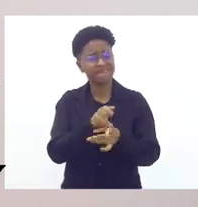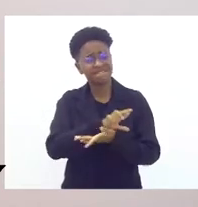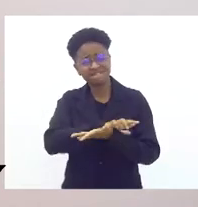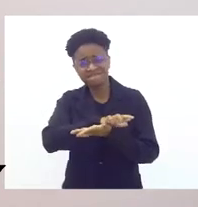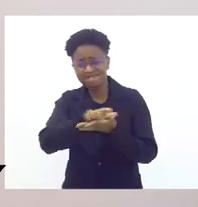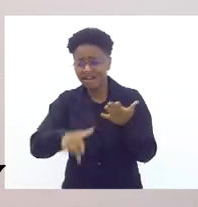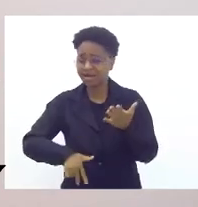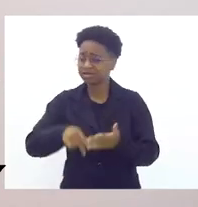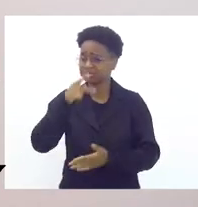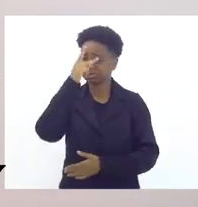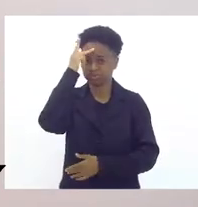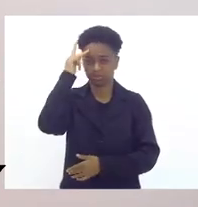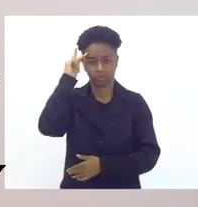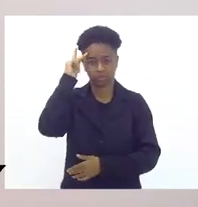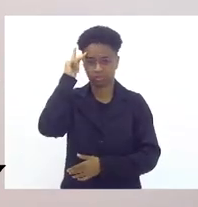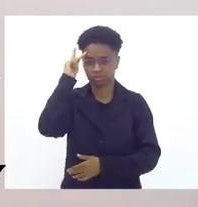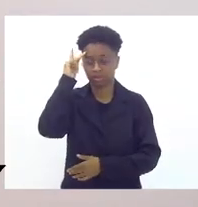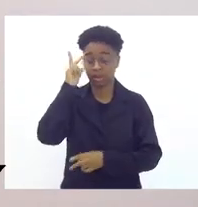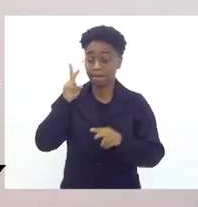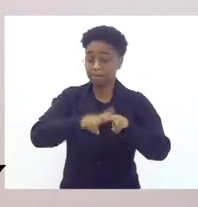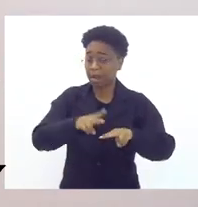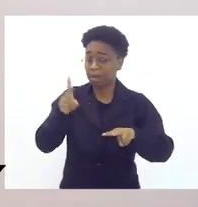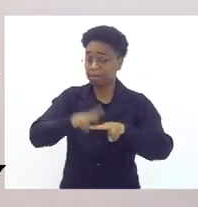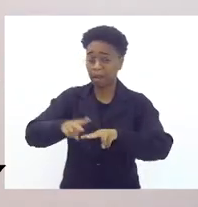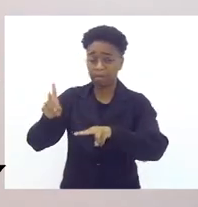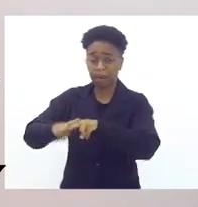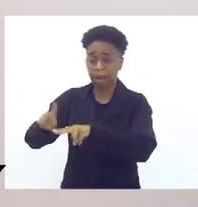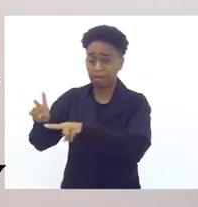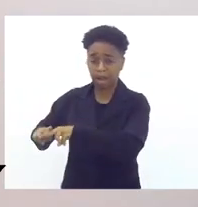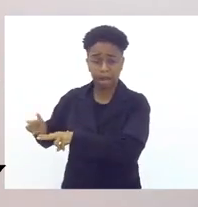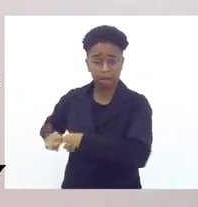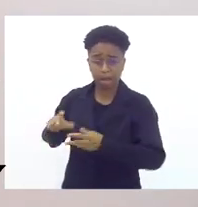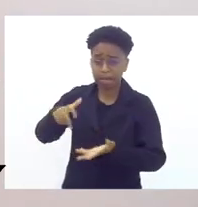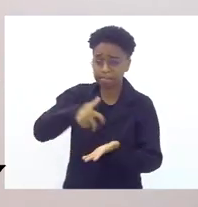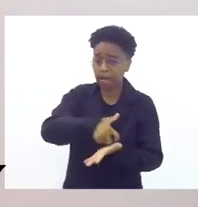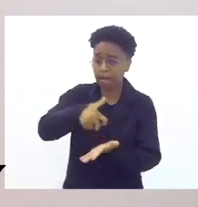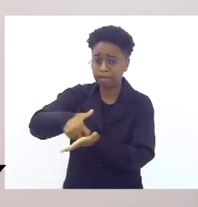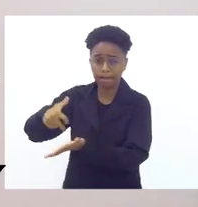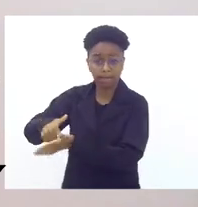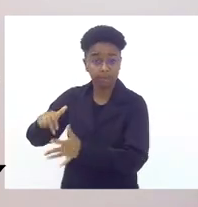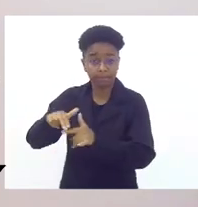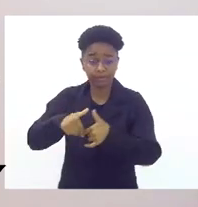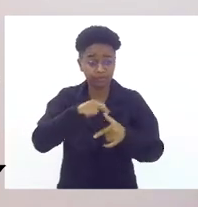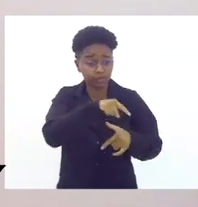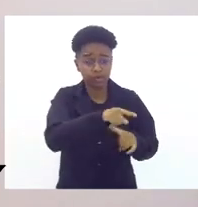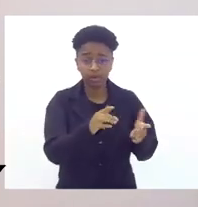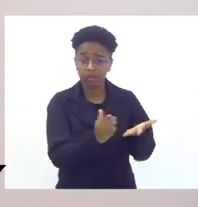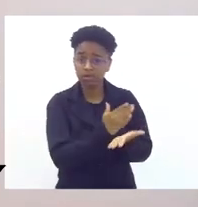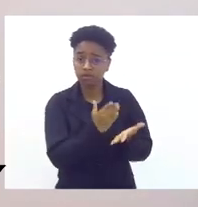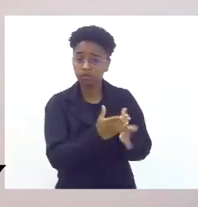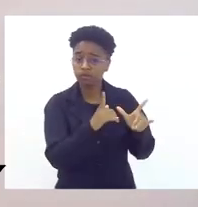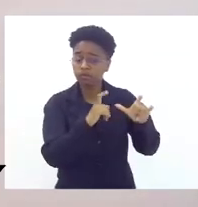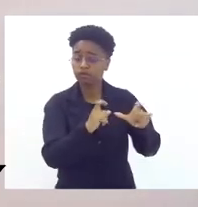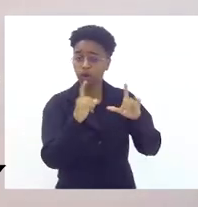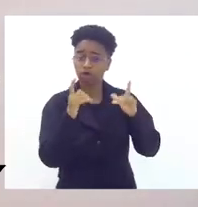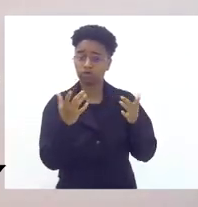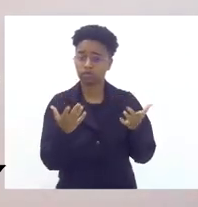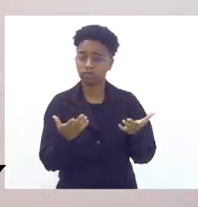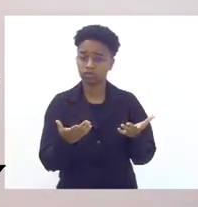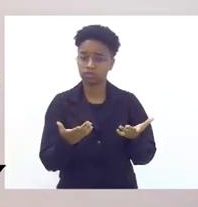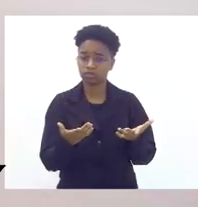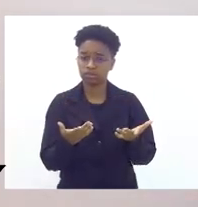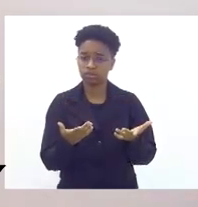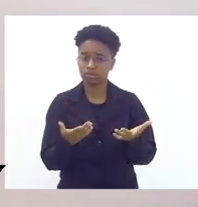pessoas aprendidas e condenadas por um álbum de fotografia então inclusive